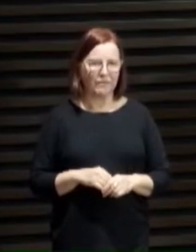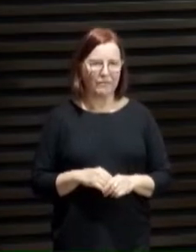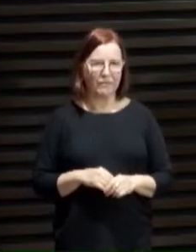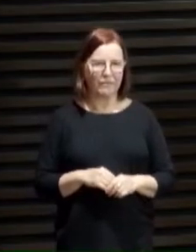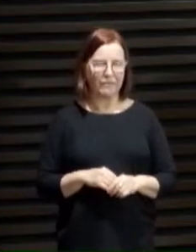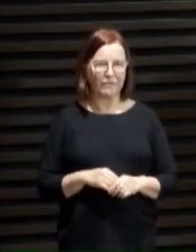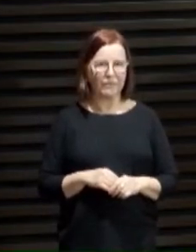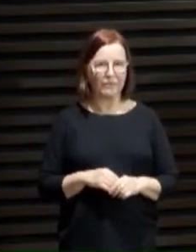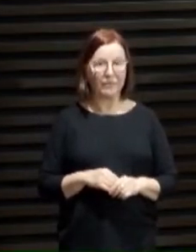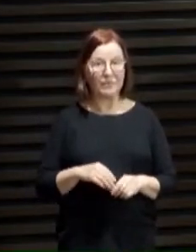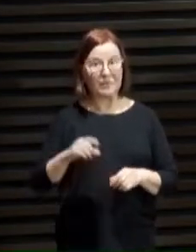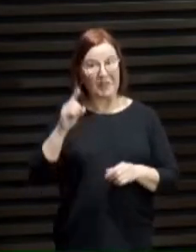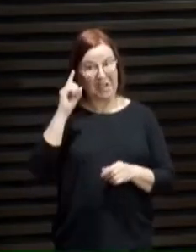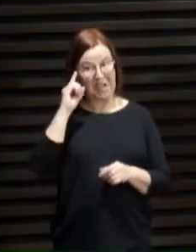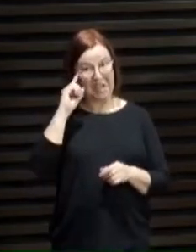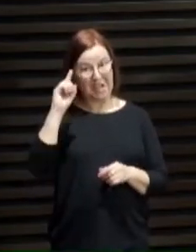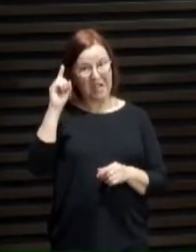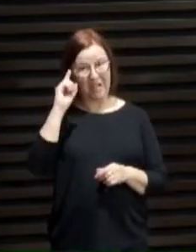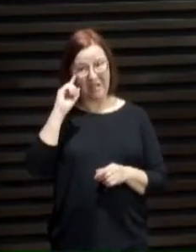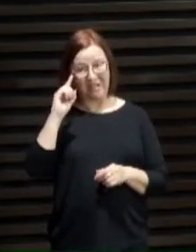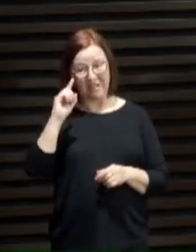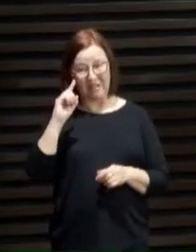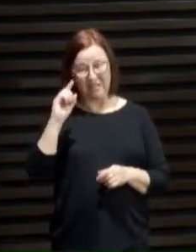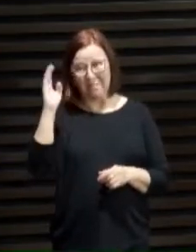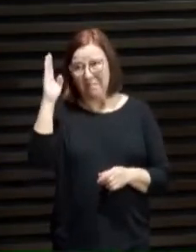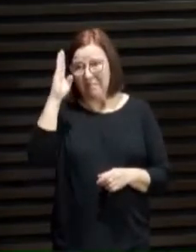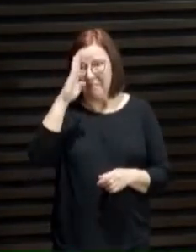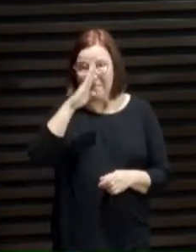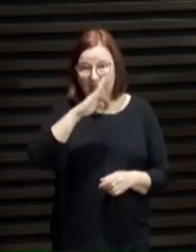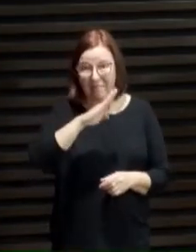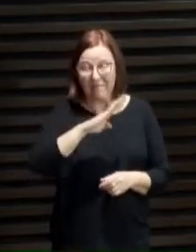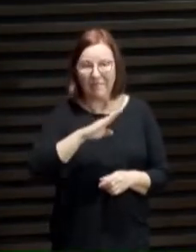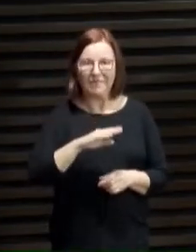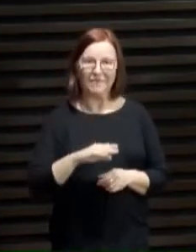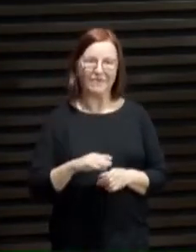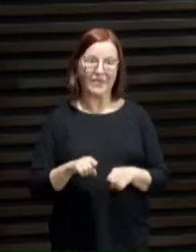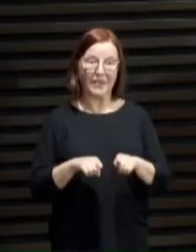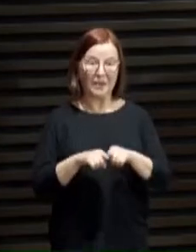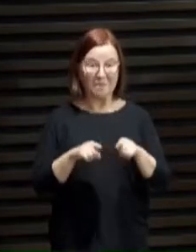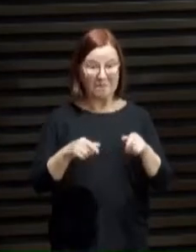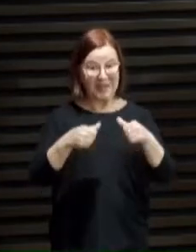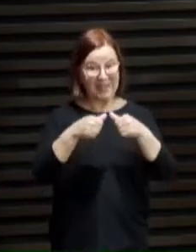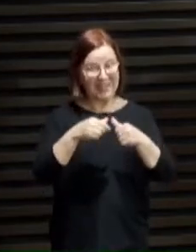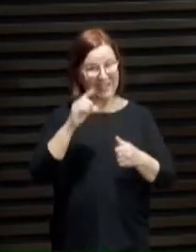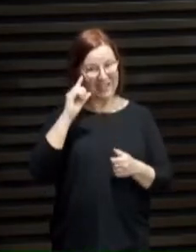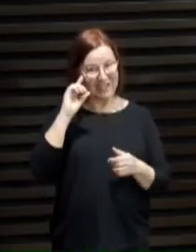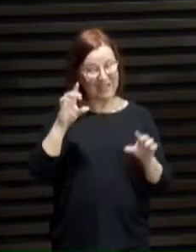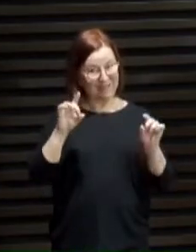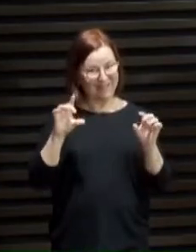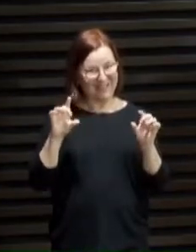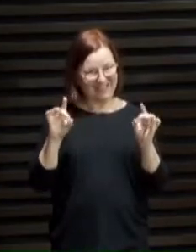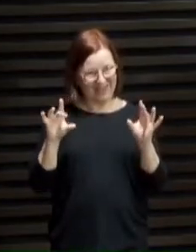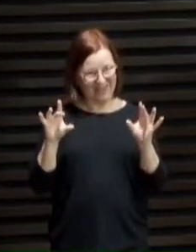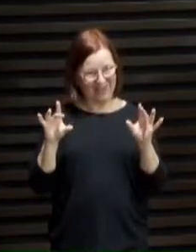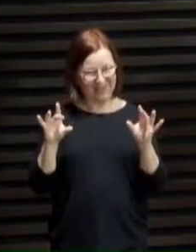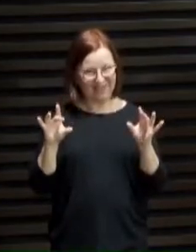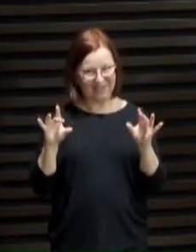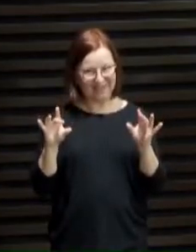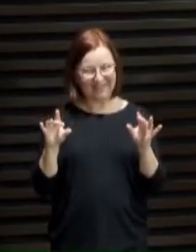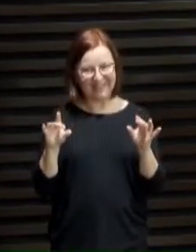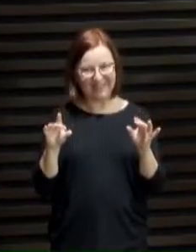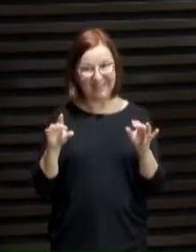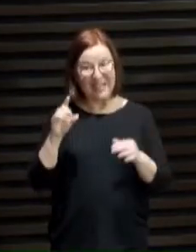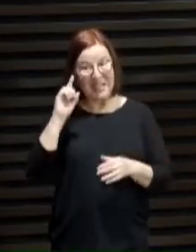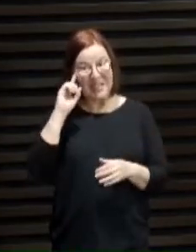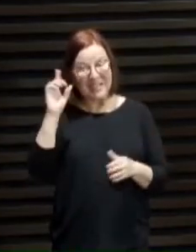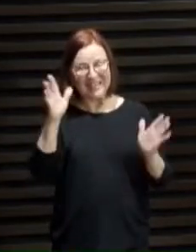São dias terríveis, mas este em especial é o dia em